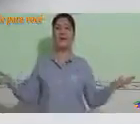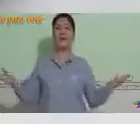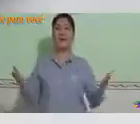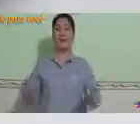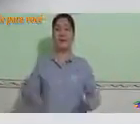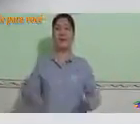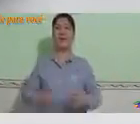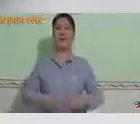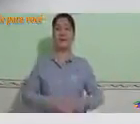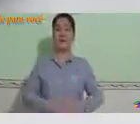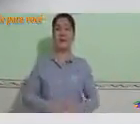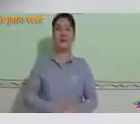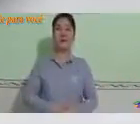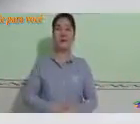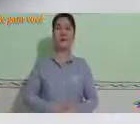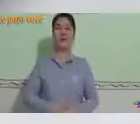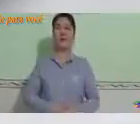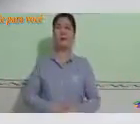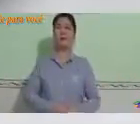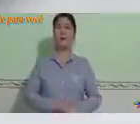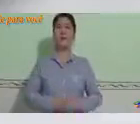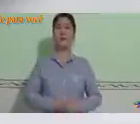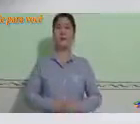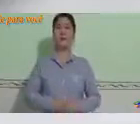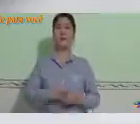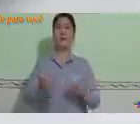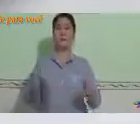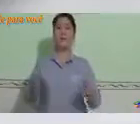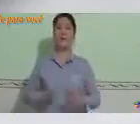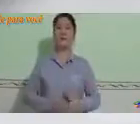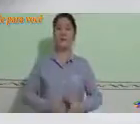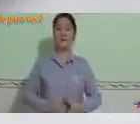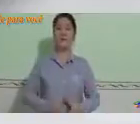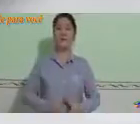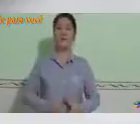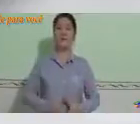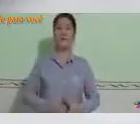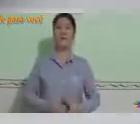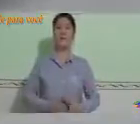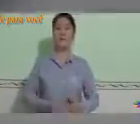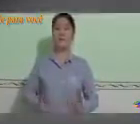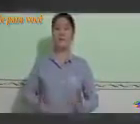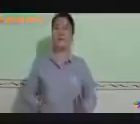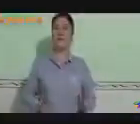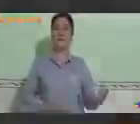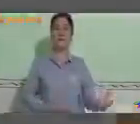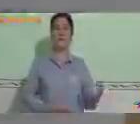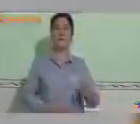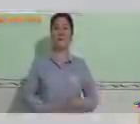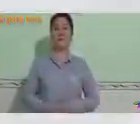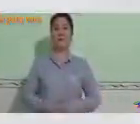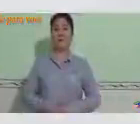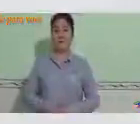24 horas. Ponto no terceiro dia, deve ser D S C A R T A R 100 da massa inicial e alimentar C O